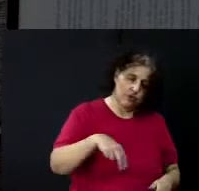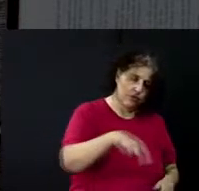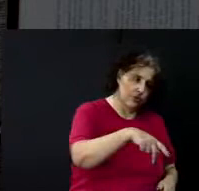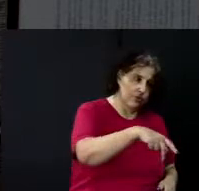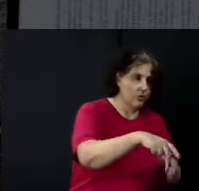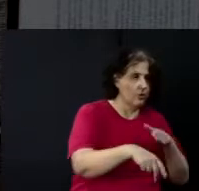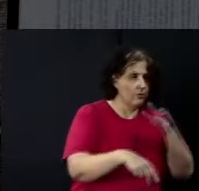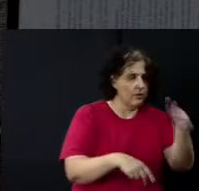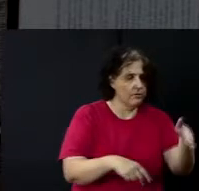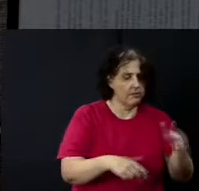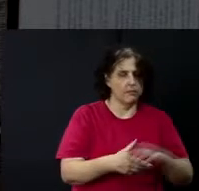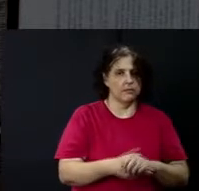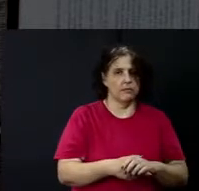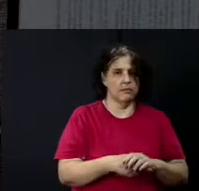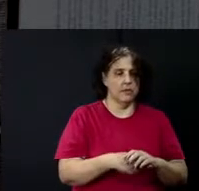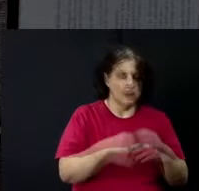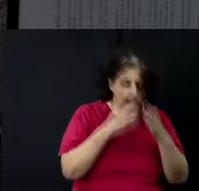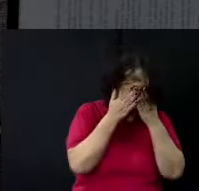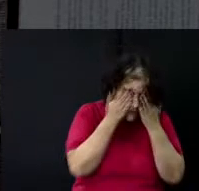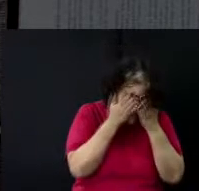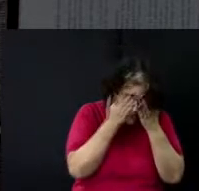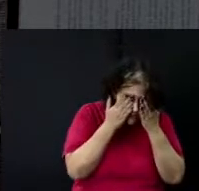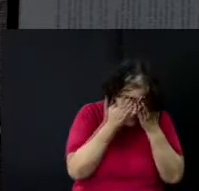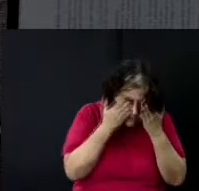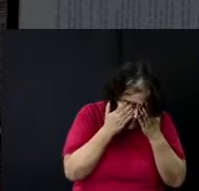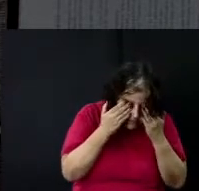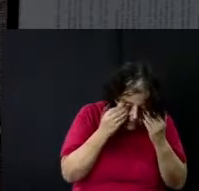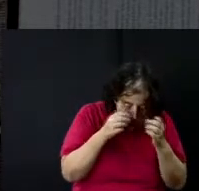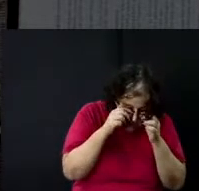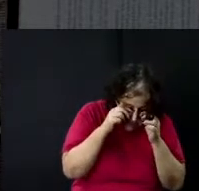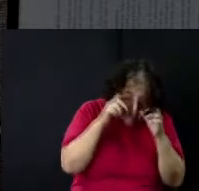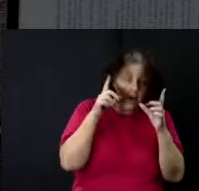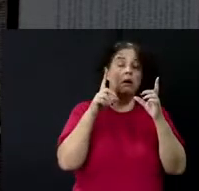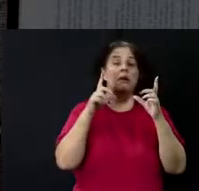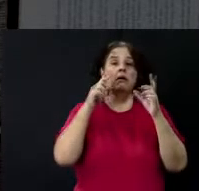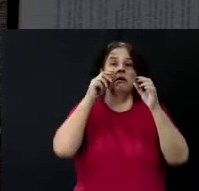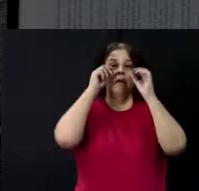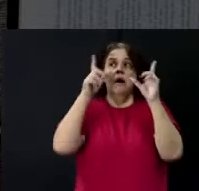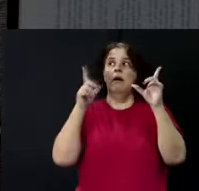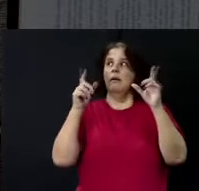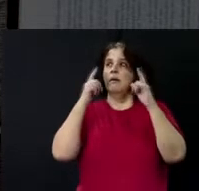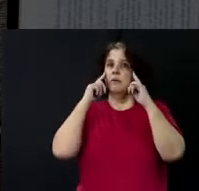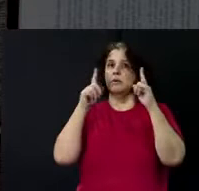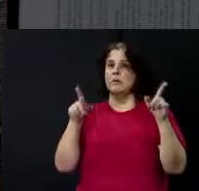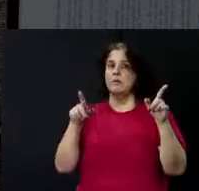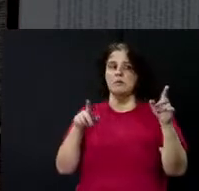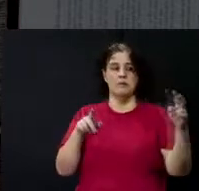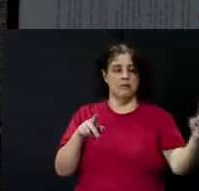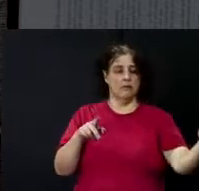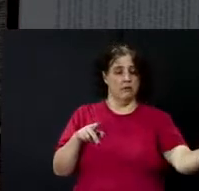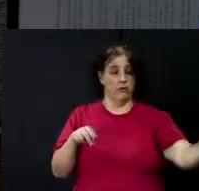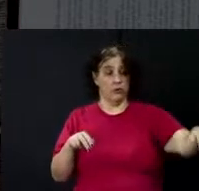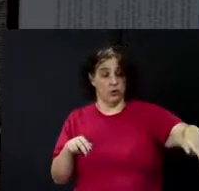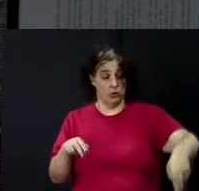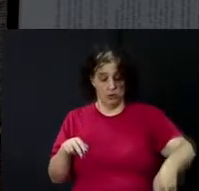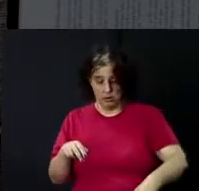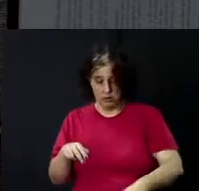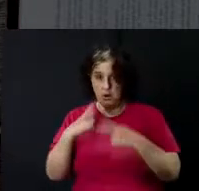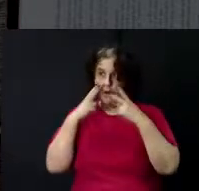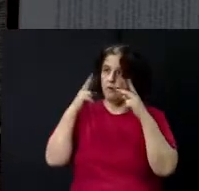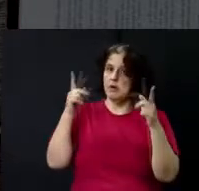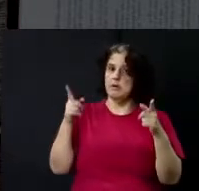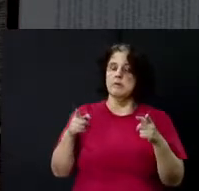voltou vendo. Então os vizinhos e os que dantes o conheciam de vista como